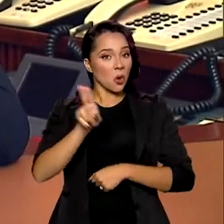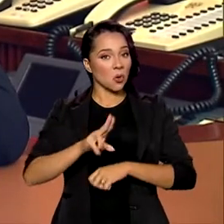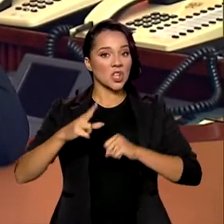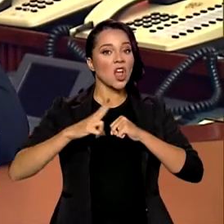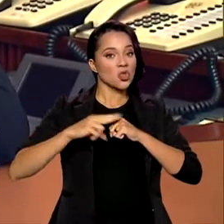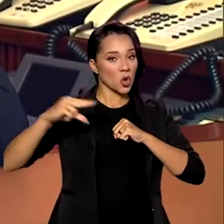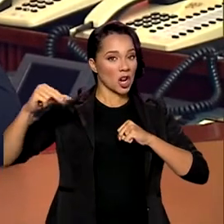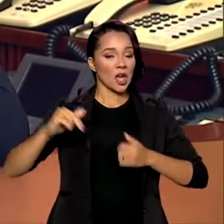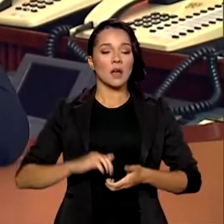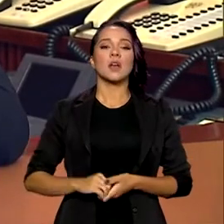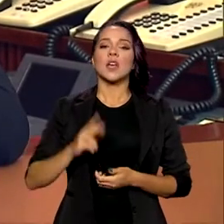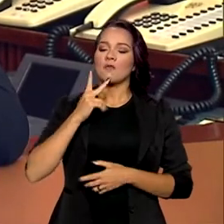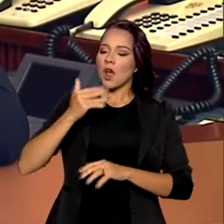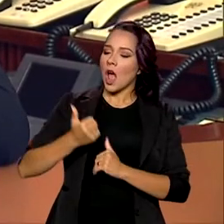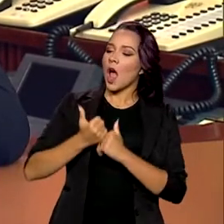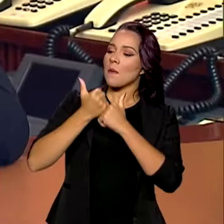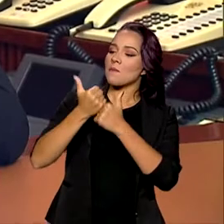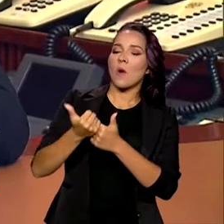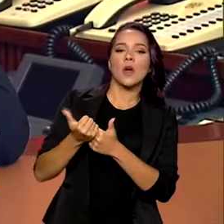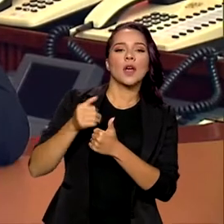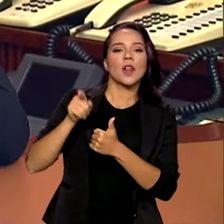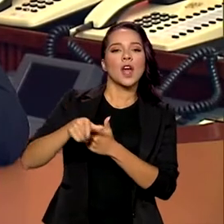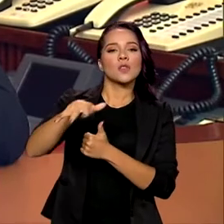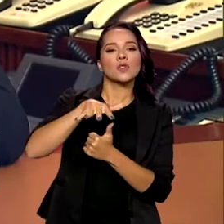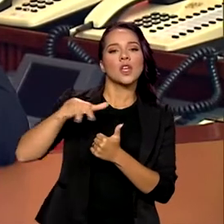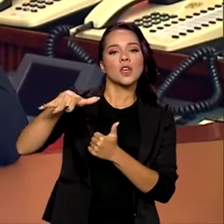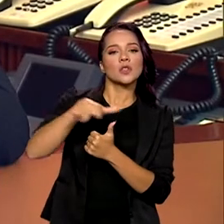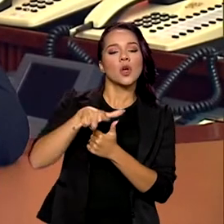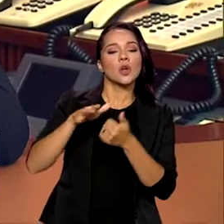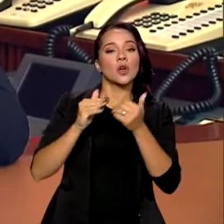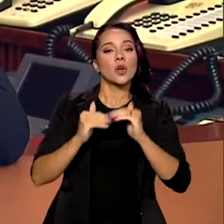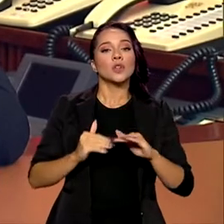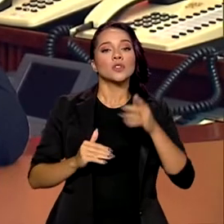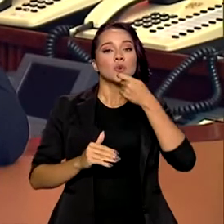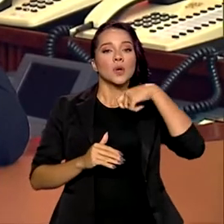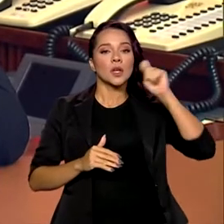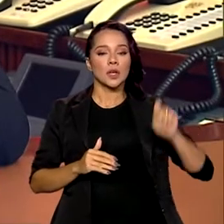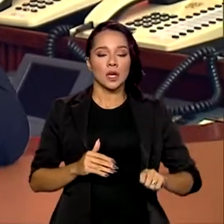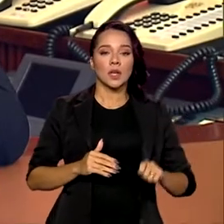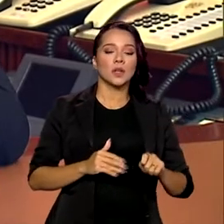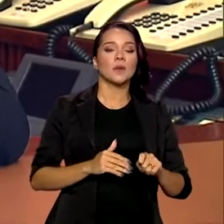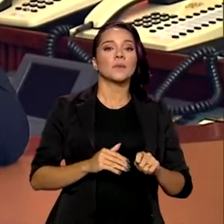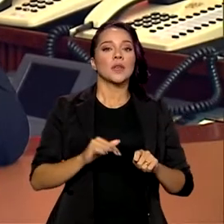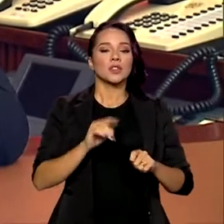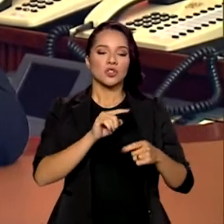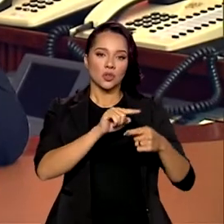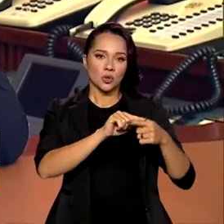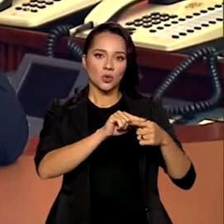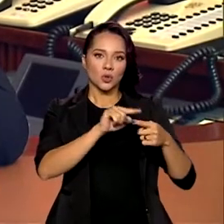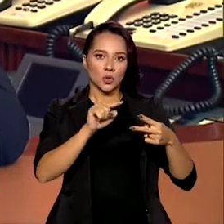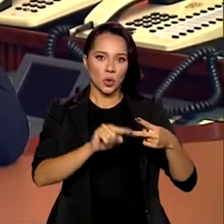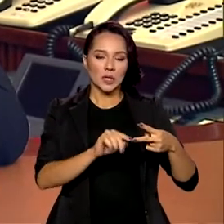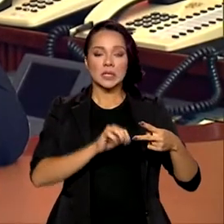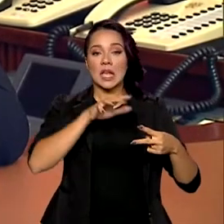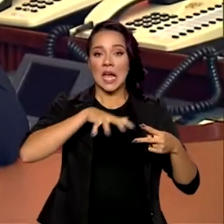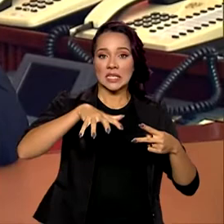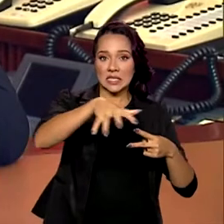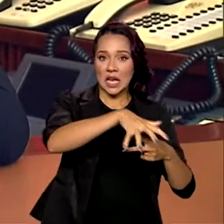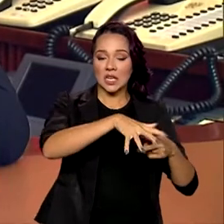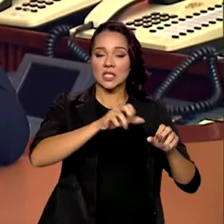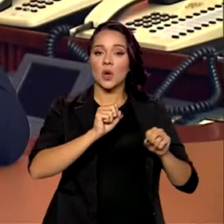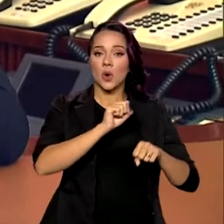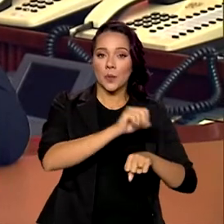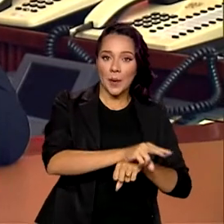que apoia os referendos de anexação dos territórios ucranianos de Donetsk e Lugansk e as áreas ocupadas